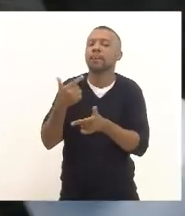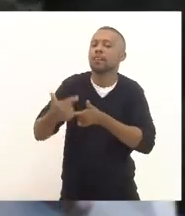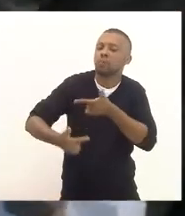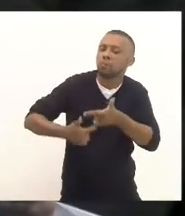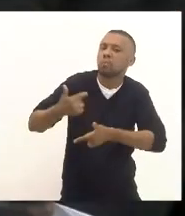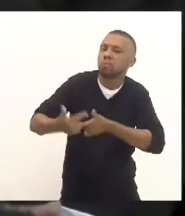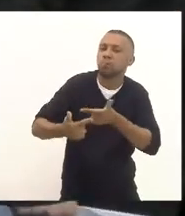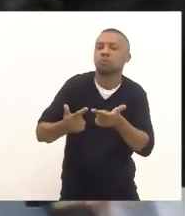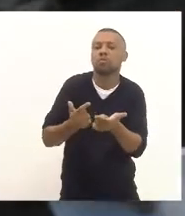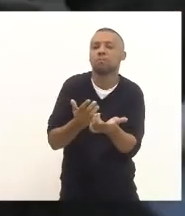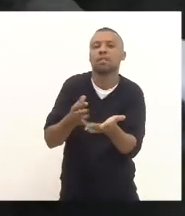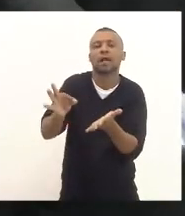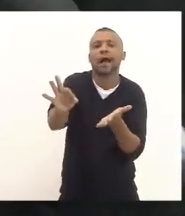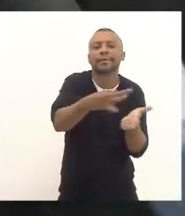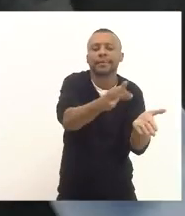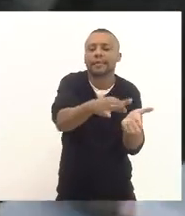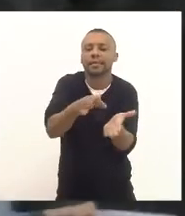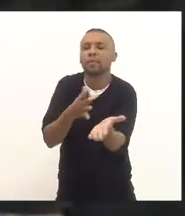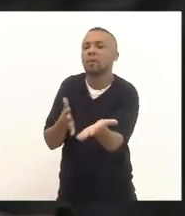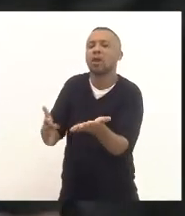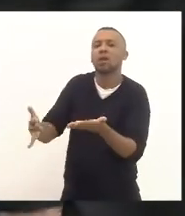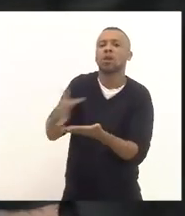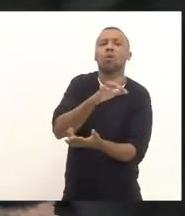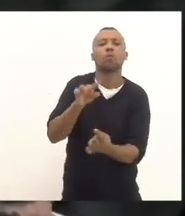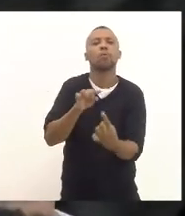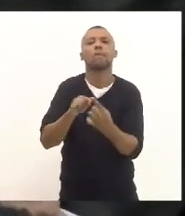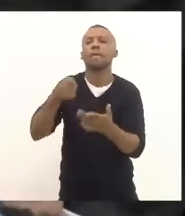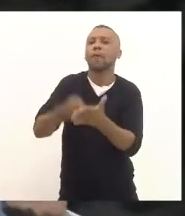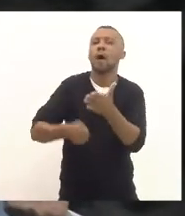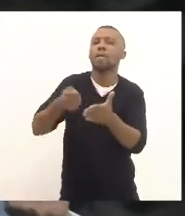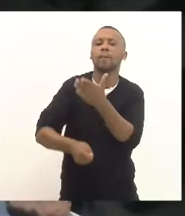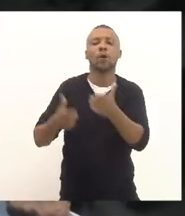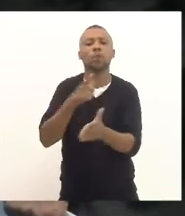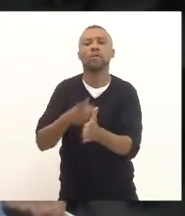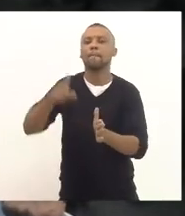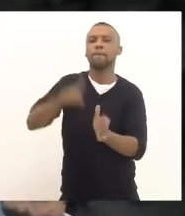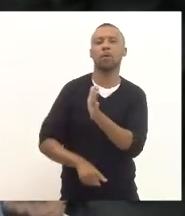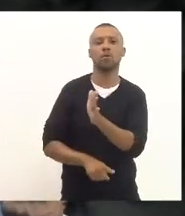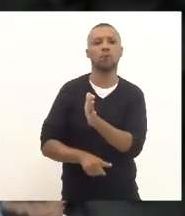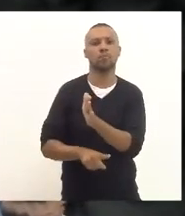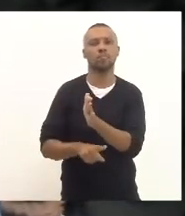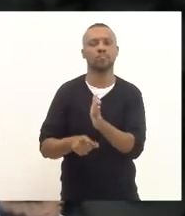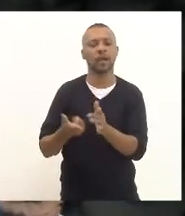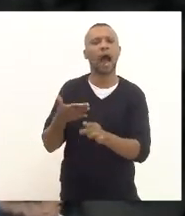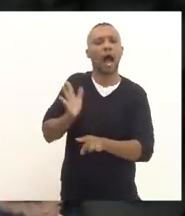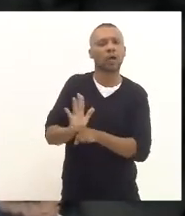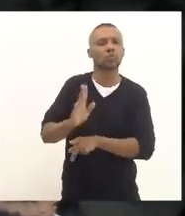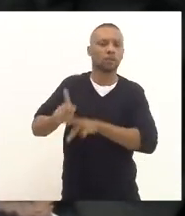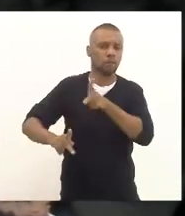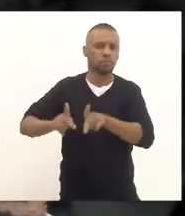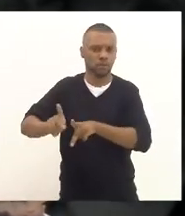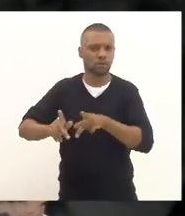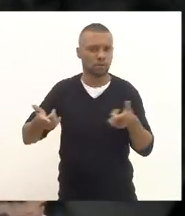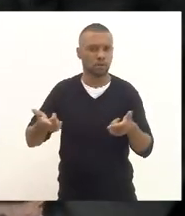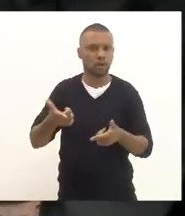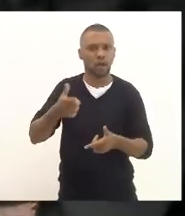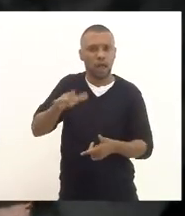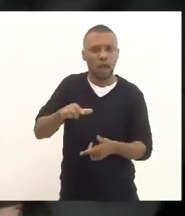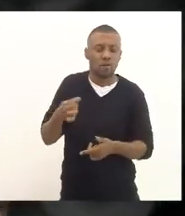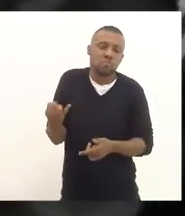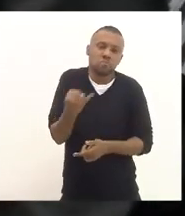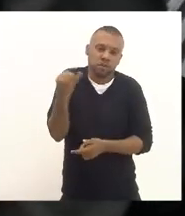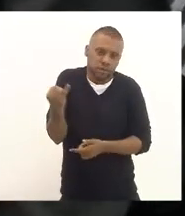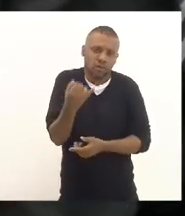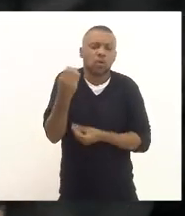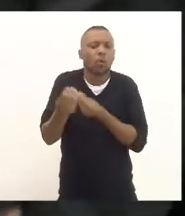dos moradores para que a luta por esse desconto possa se tornar uma realidade Então é só um ponto muito importante uma forma de